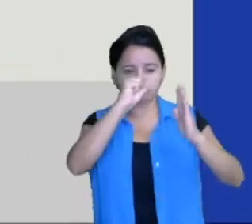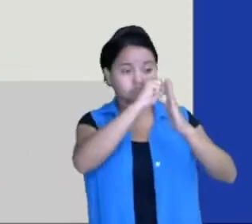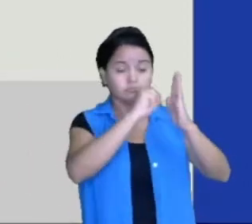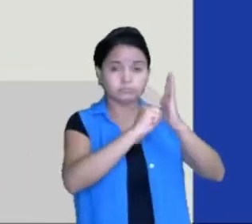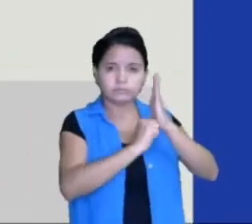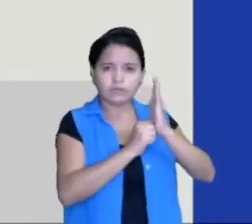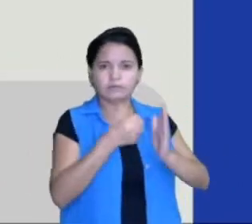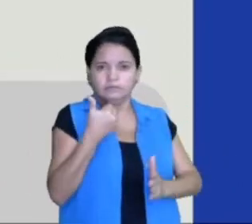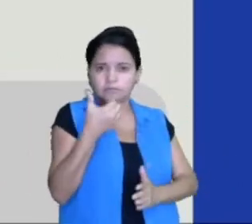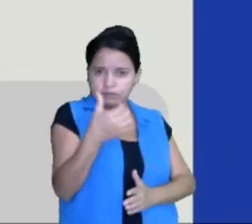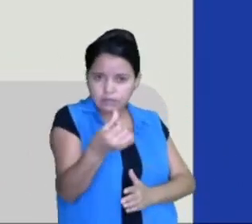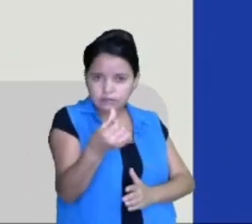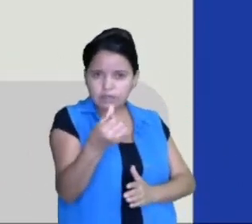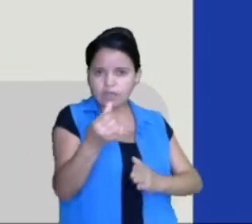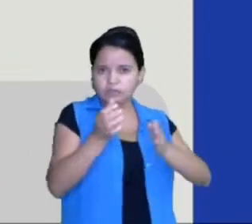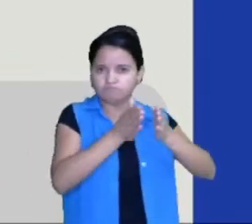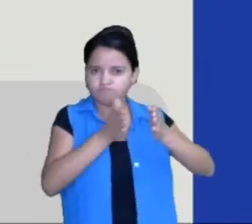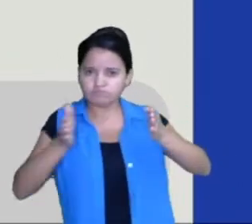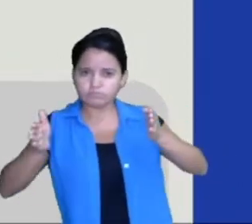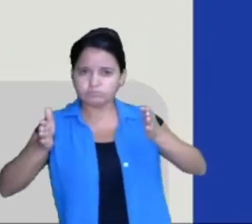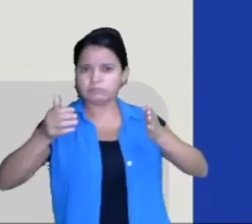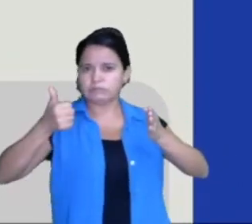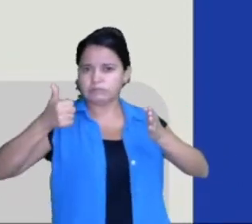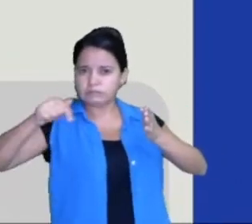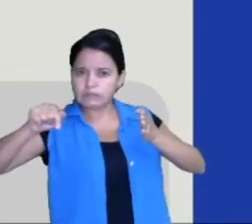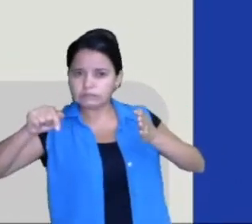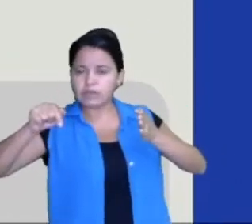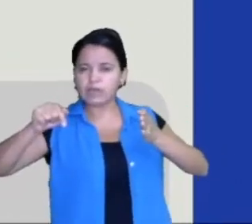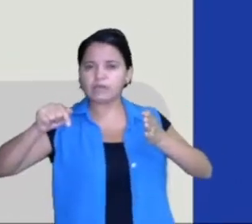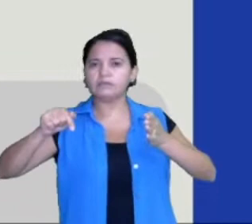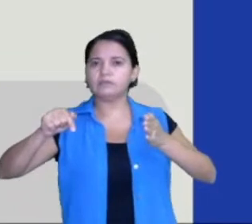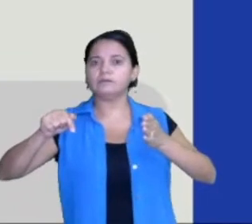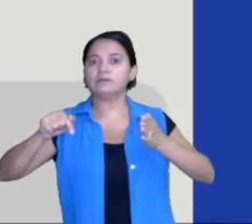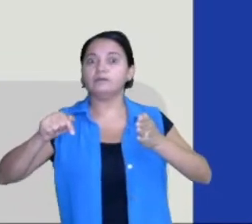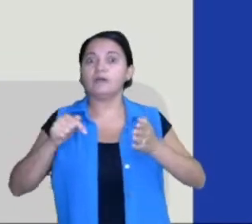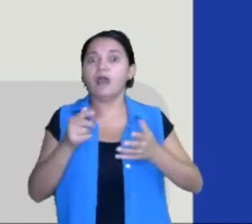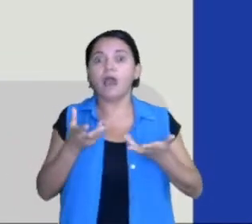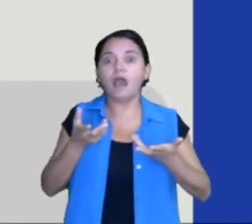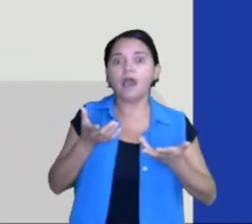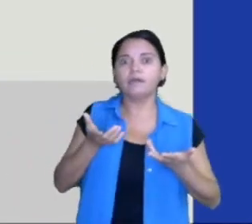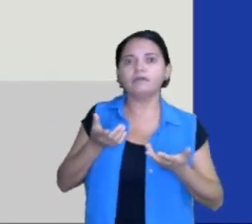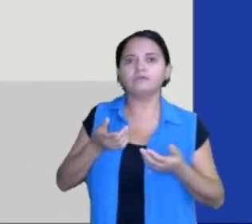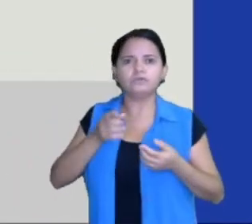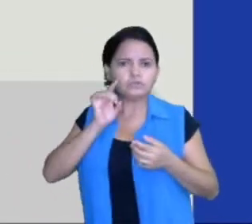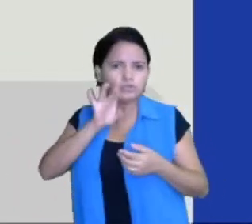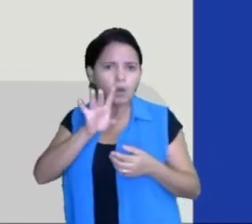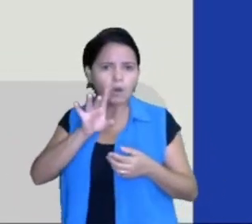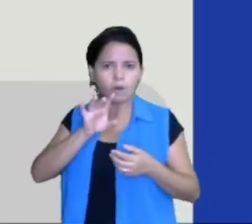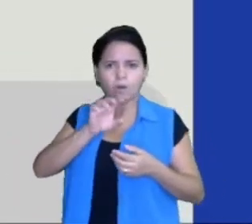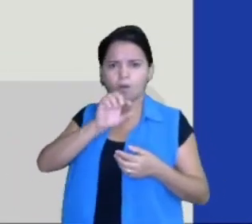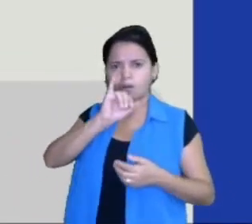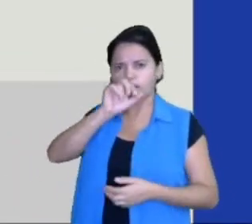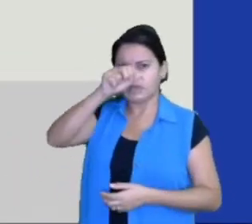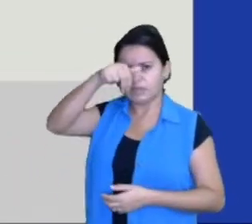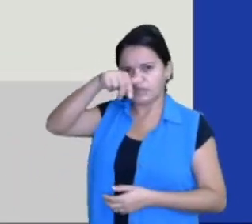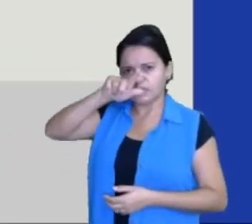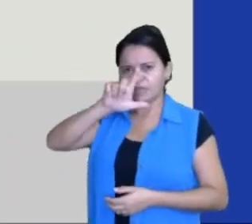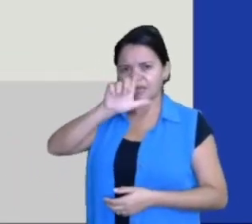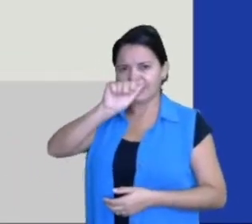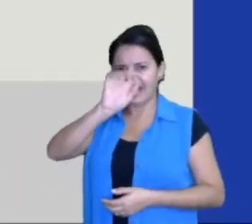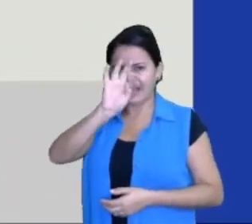estavam sendo descobertas, né, não só pela Inglaterra, mas por Portugal, Espanha,